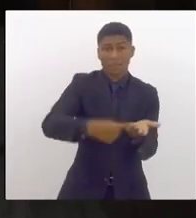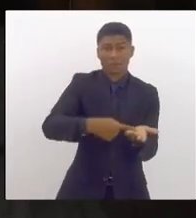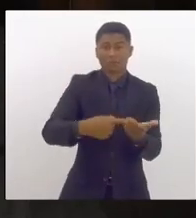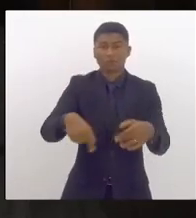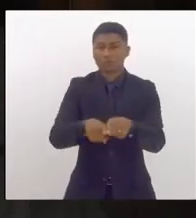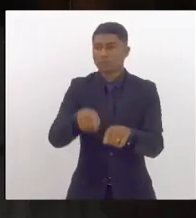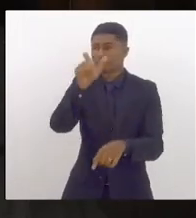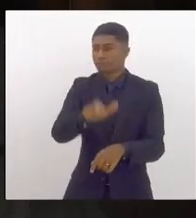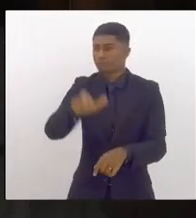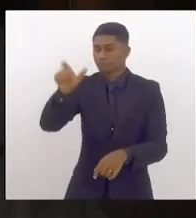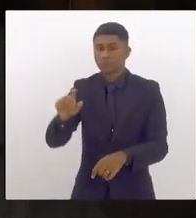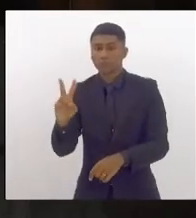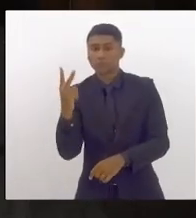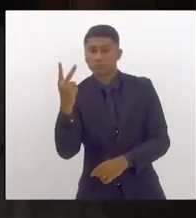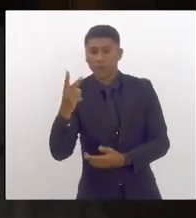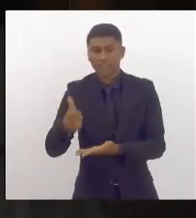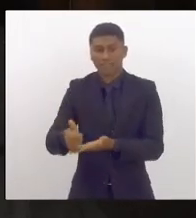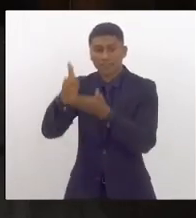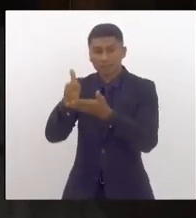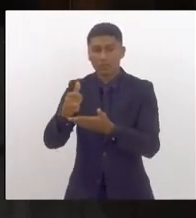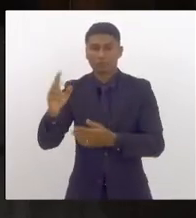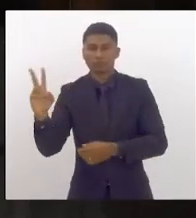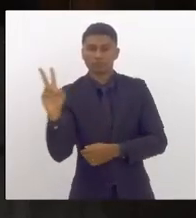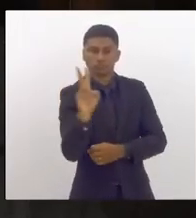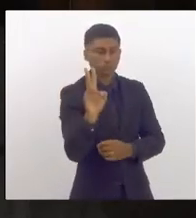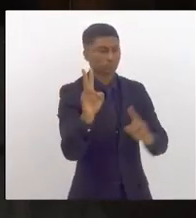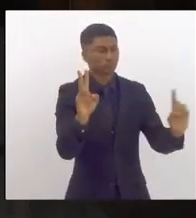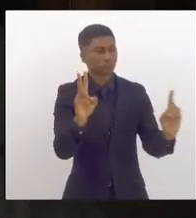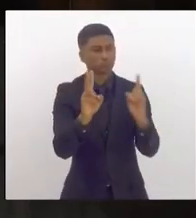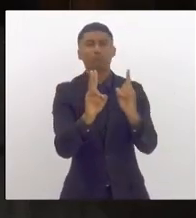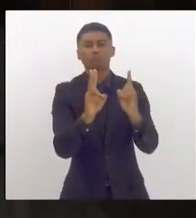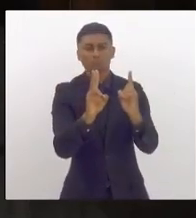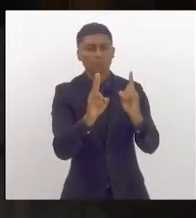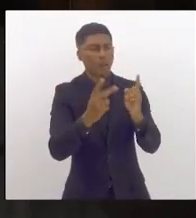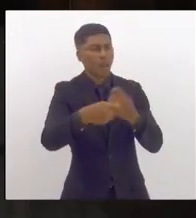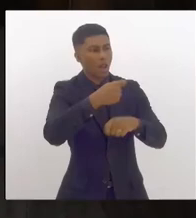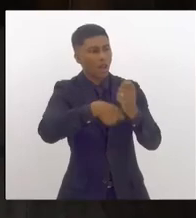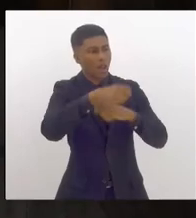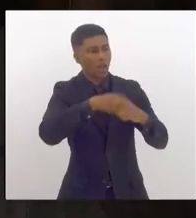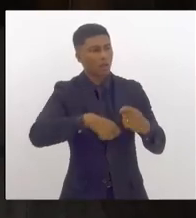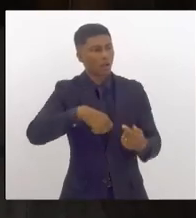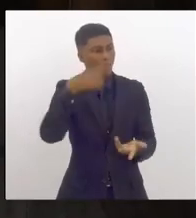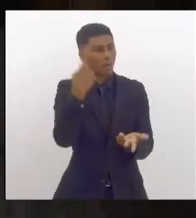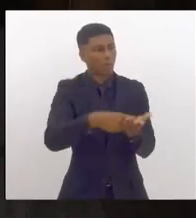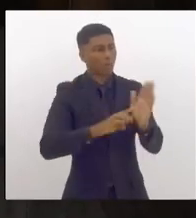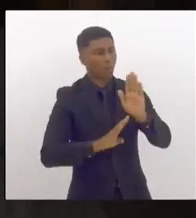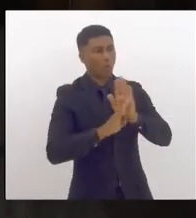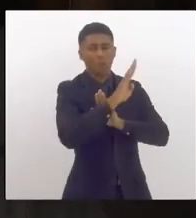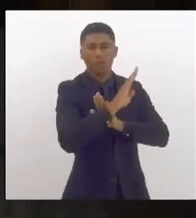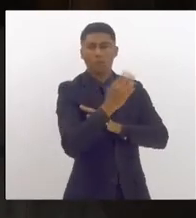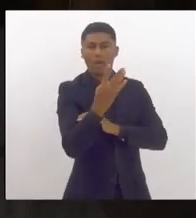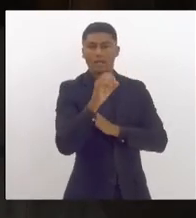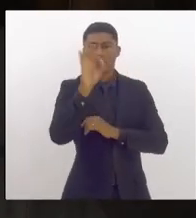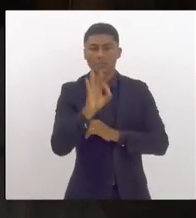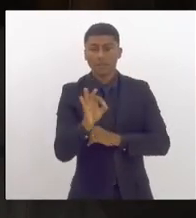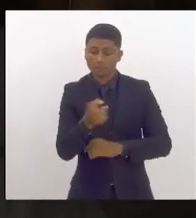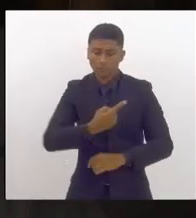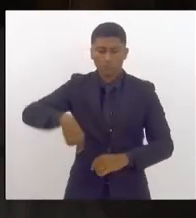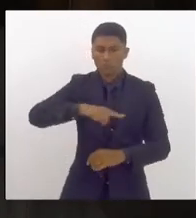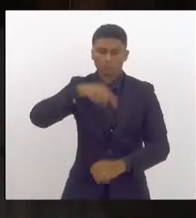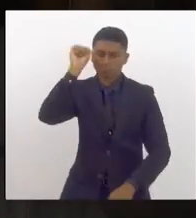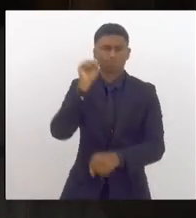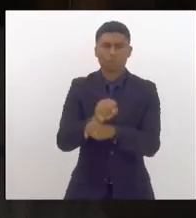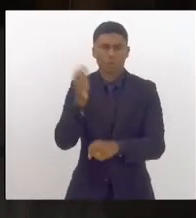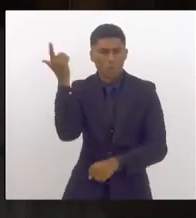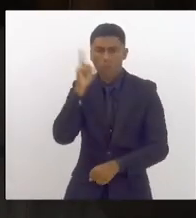de gabinete só para tratar das com a SuperVia do aumento da geração de quarenta por cento de Fevereiro que nós barramos bom então